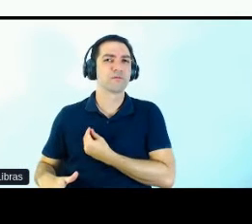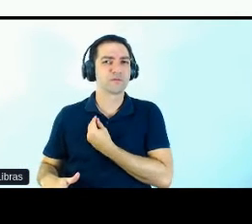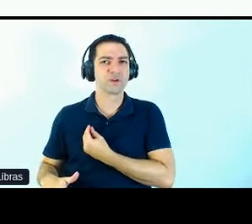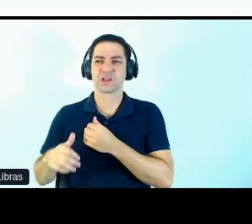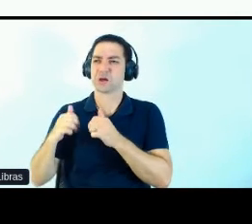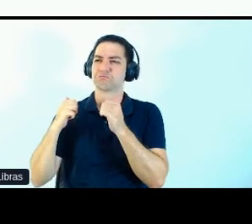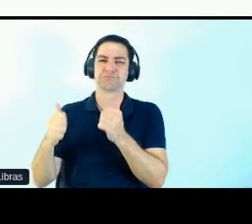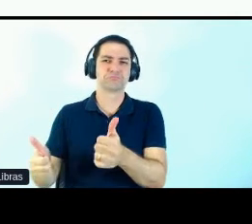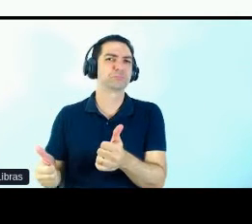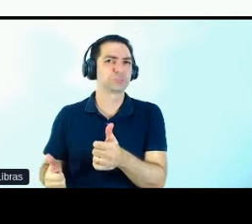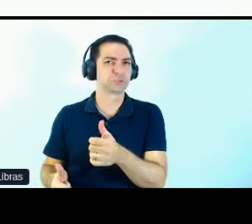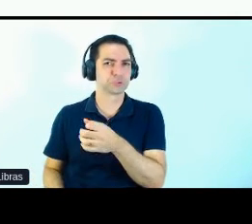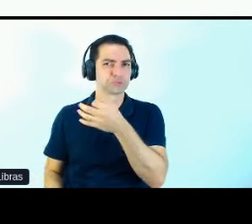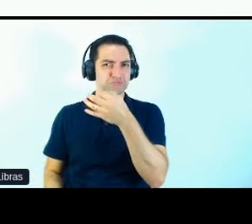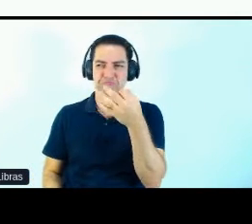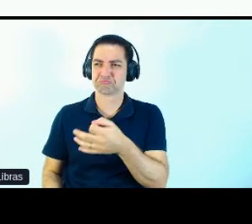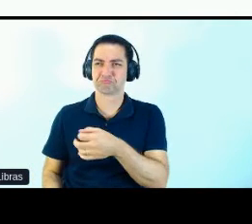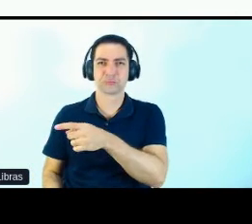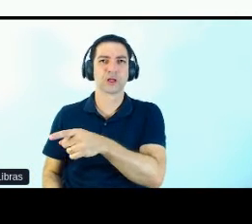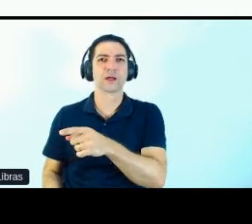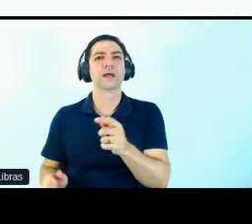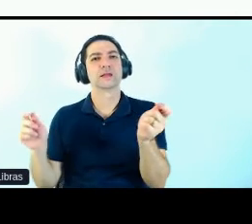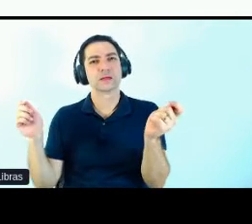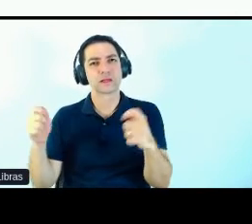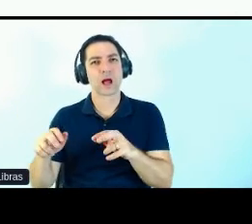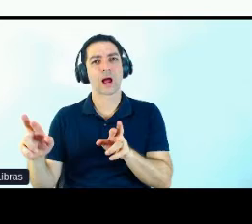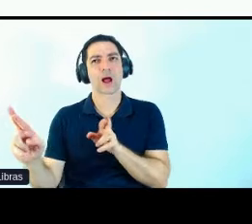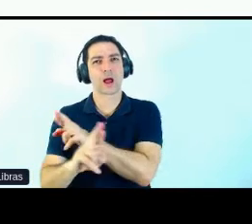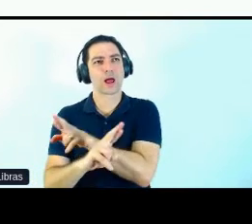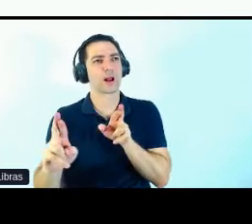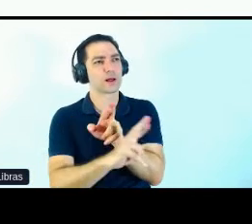construindo possibilidades de relações mais equilibradas.